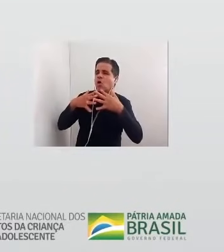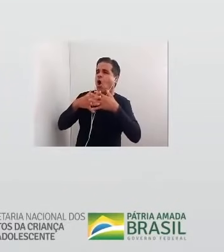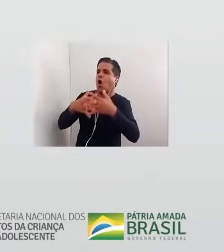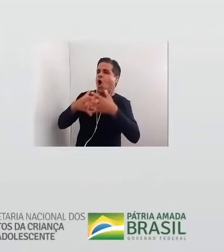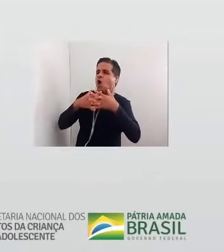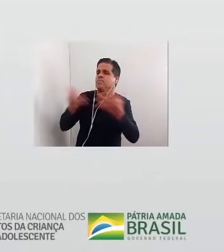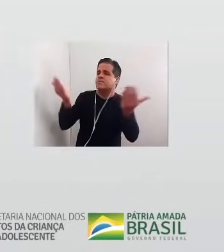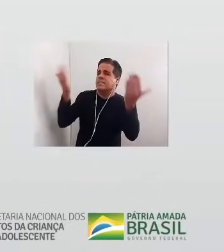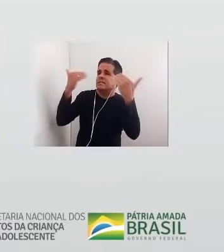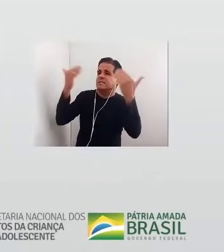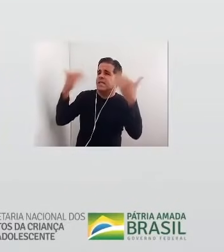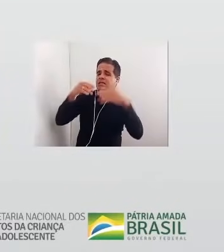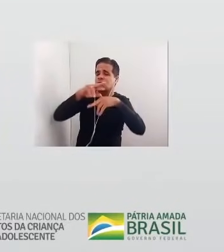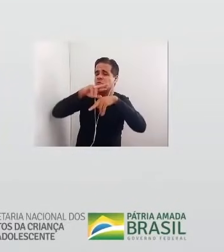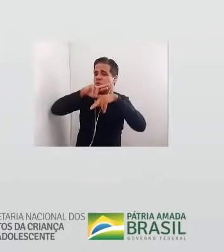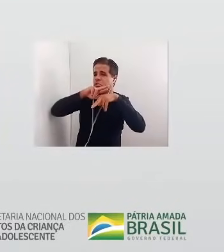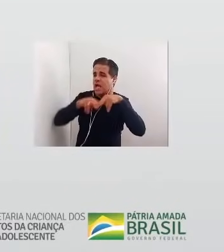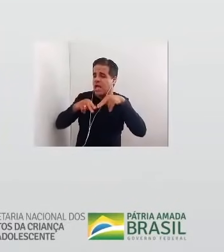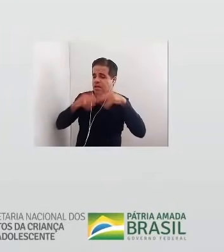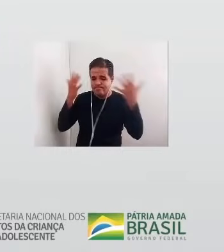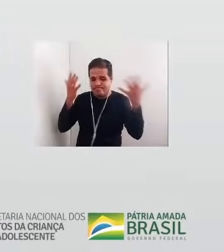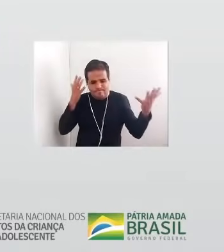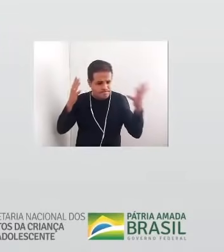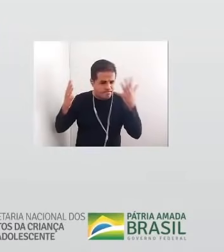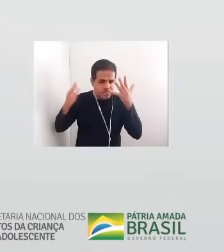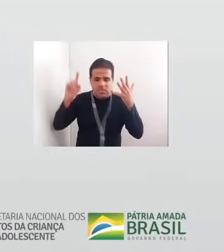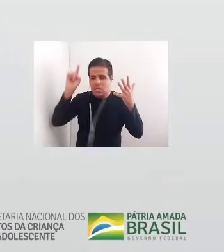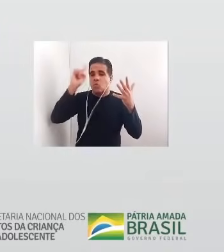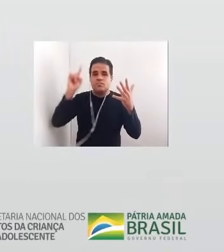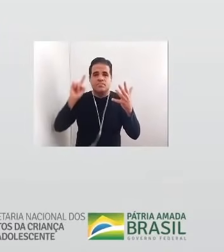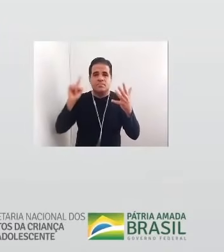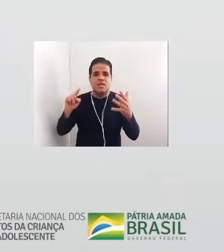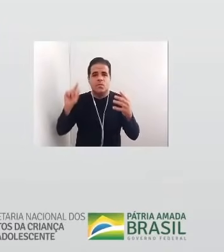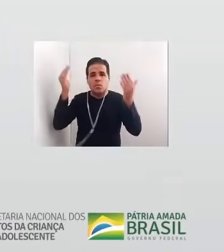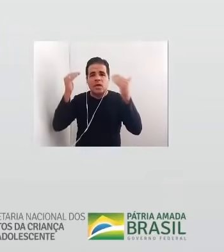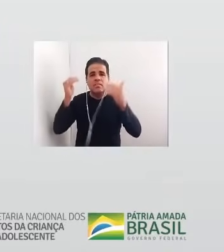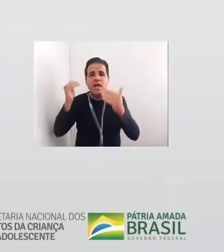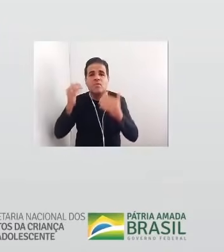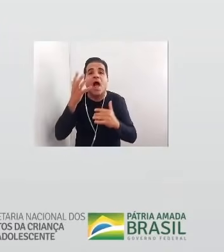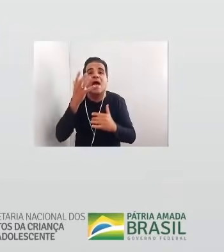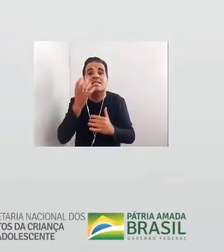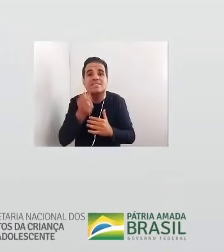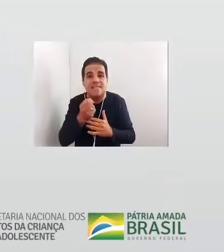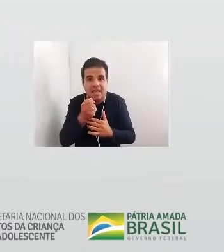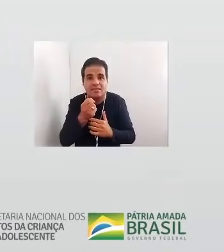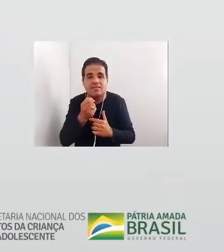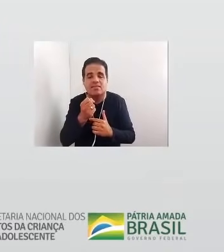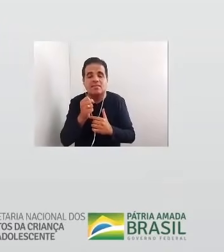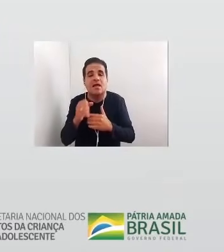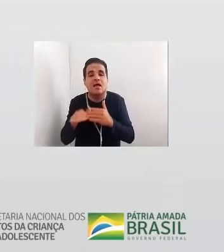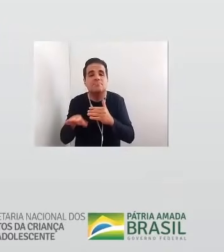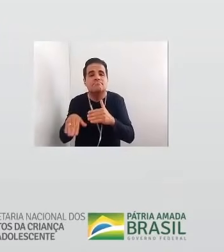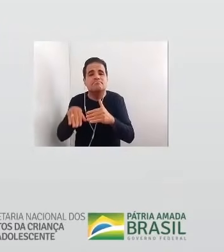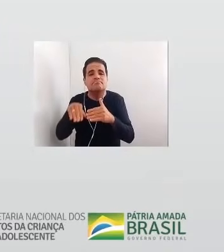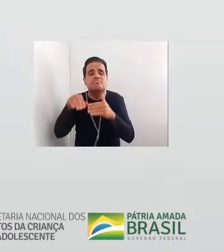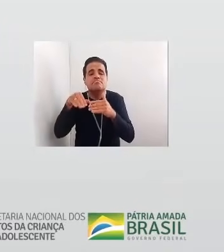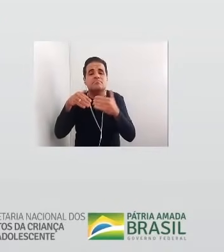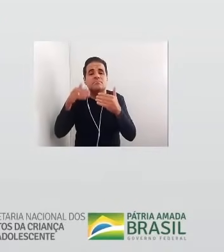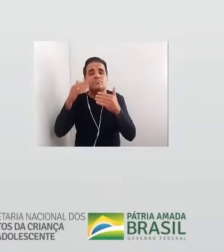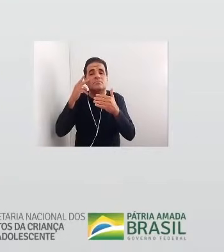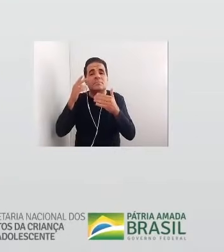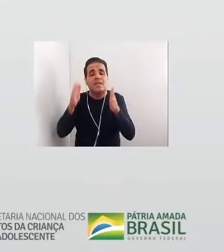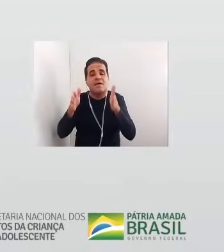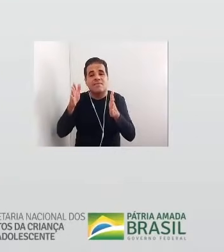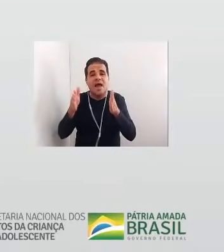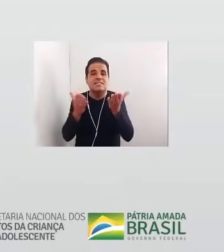seu gênero na infância acabam aceitando o seu sexo biológico naturalmente durante a